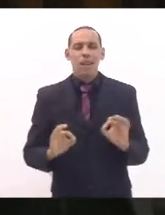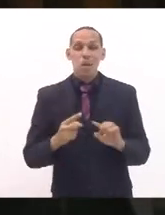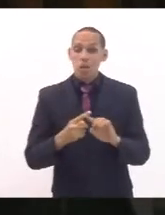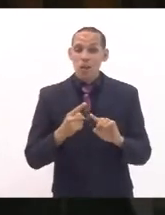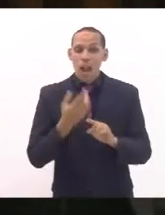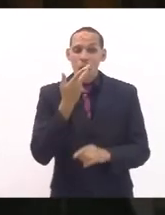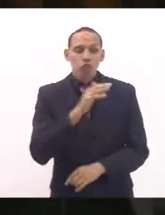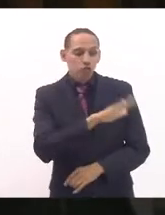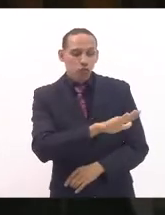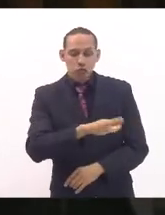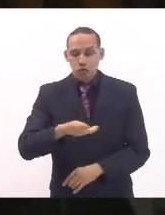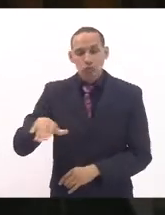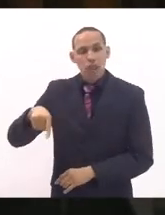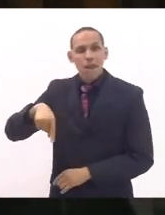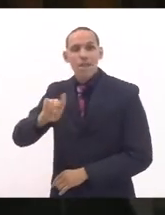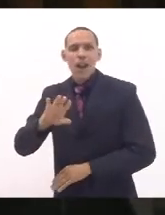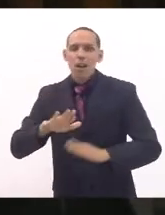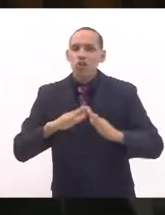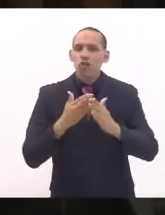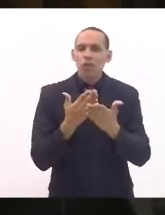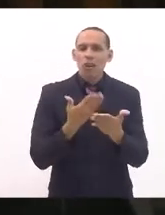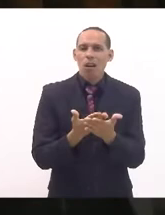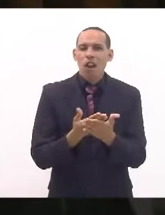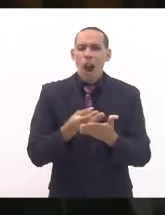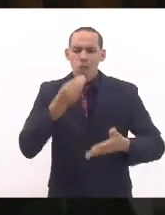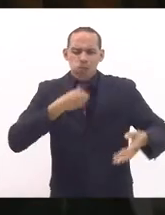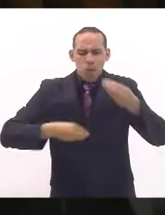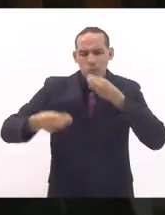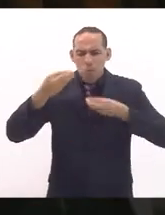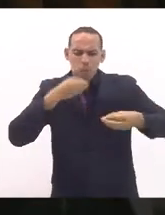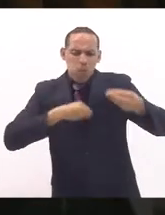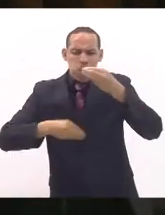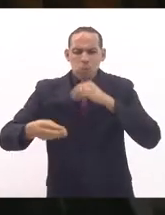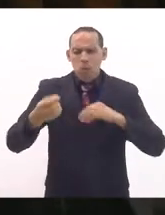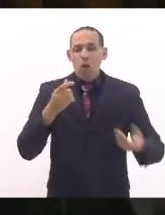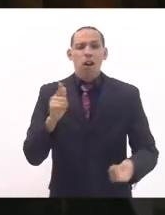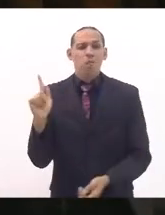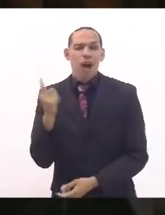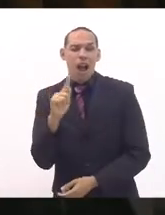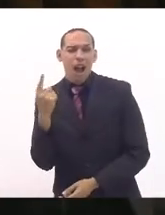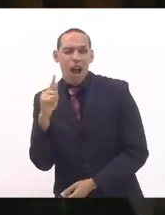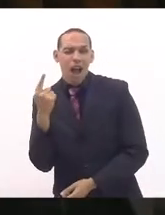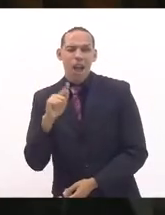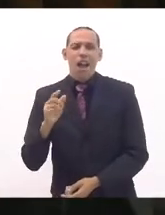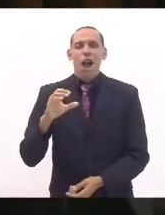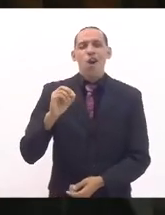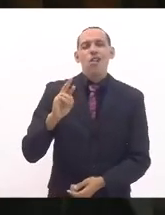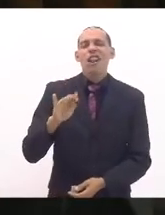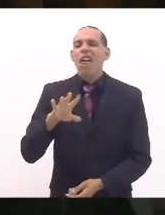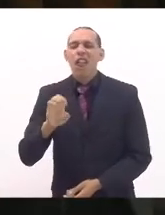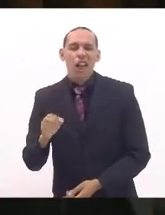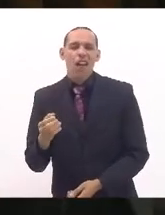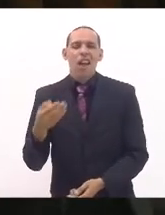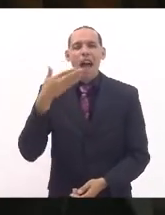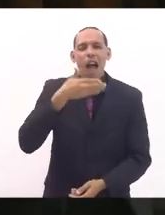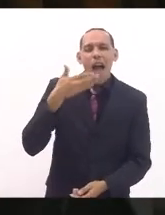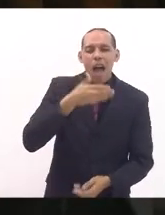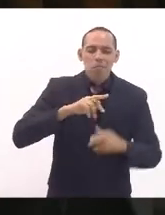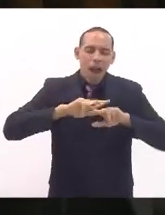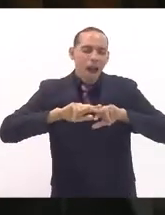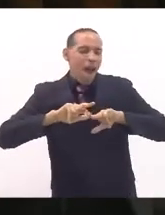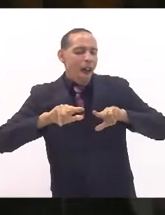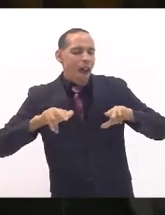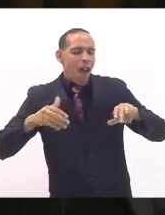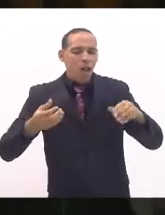nossas crianças estão indo para a escola, estão se entupindo de refrigerante, de corante, de açúcares,